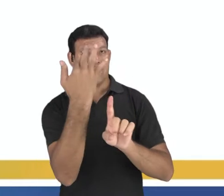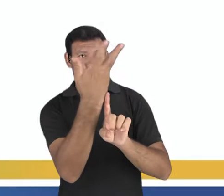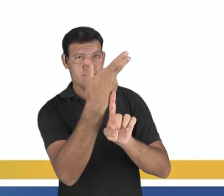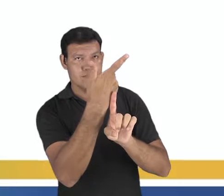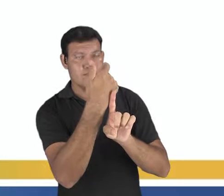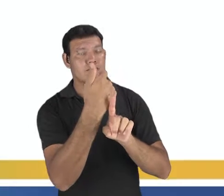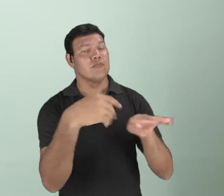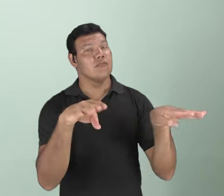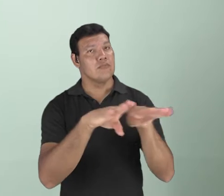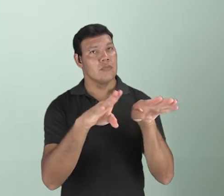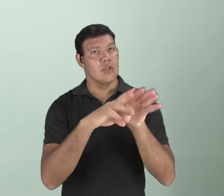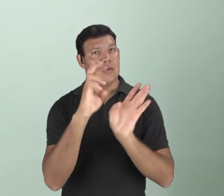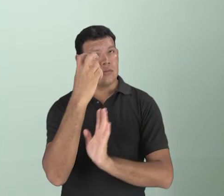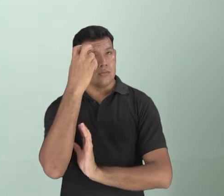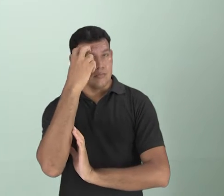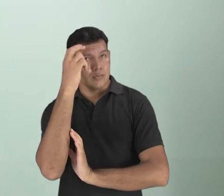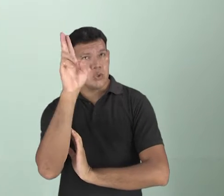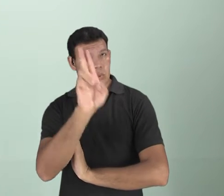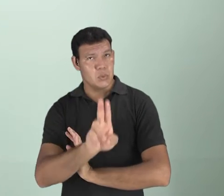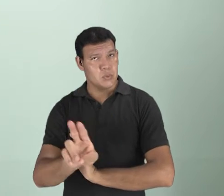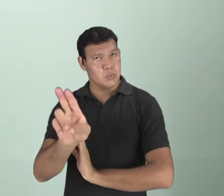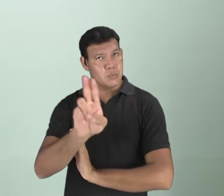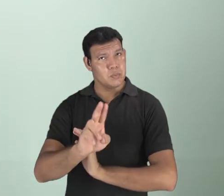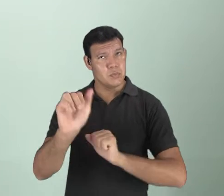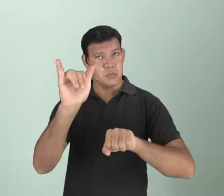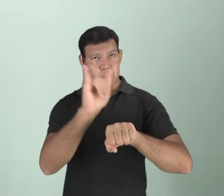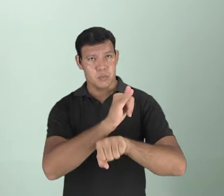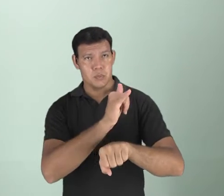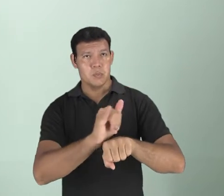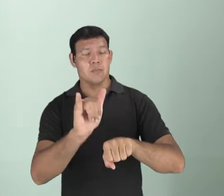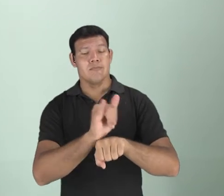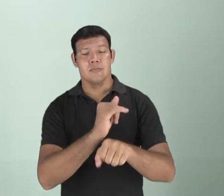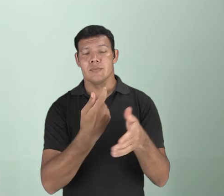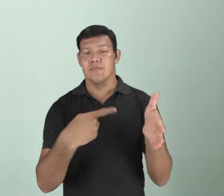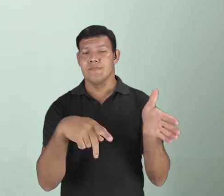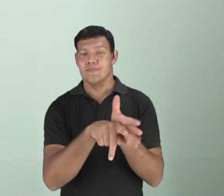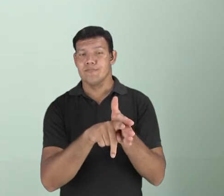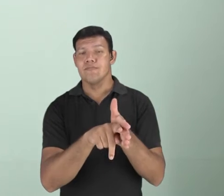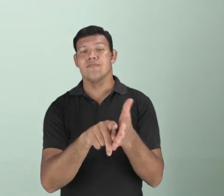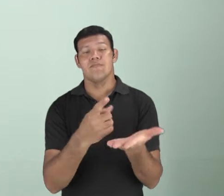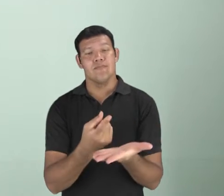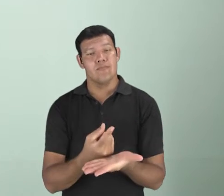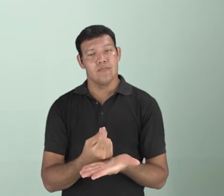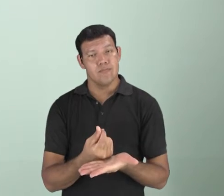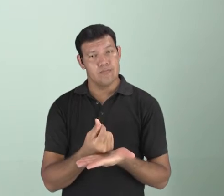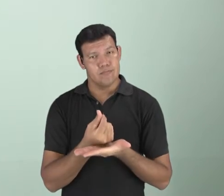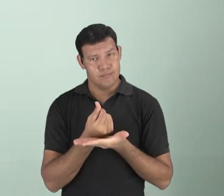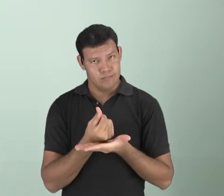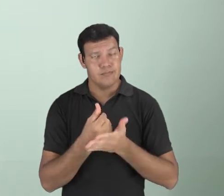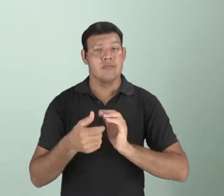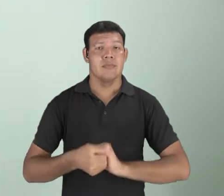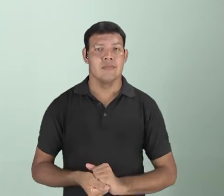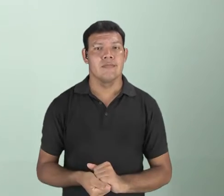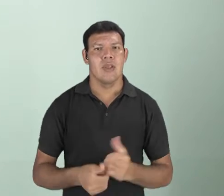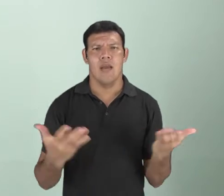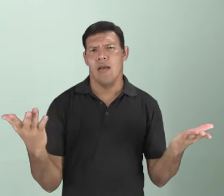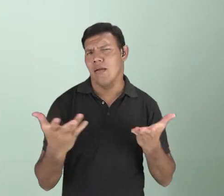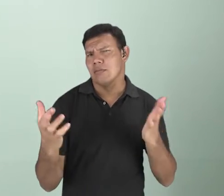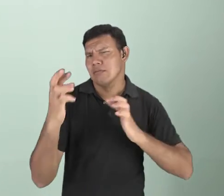capitalista. Então vamos, nesse conceito que foi lido, vamos verificar